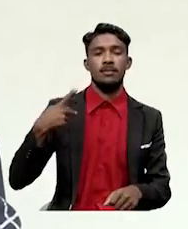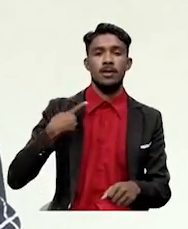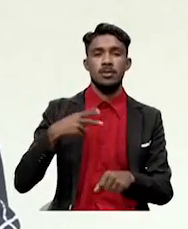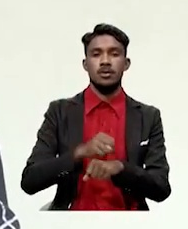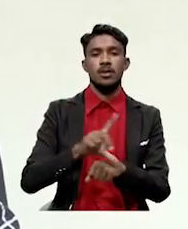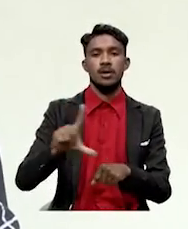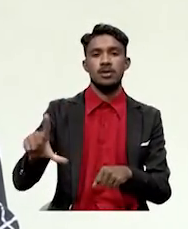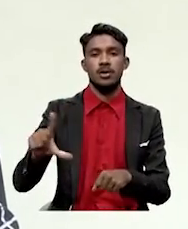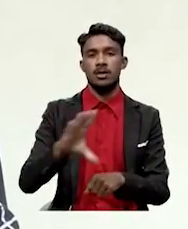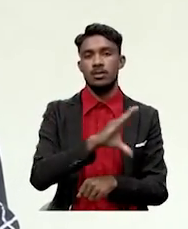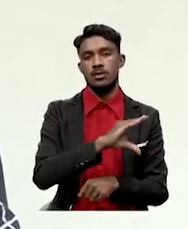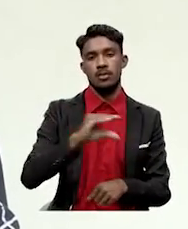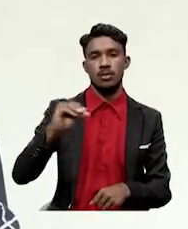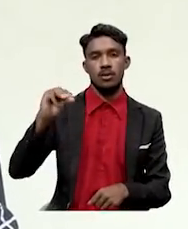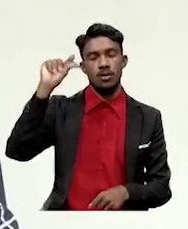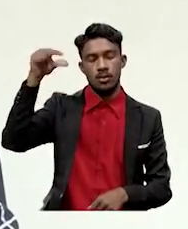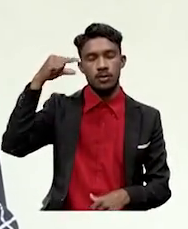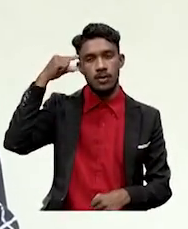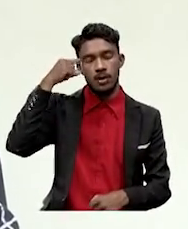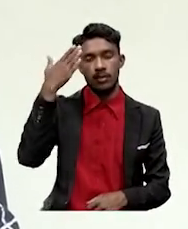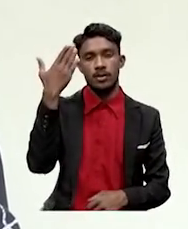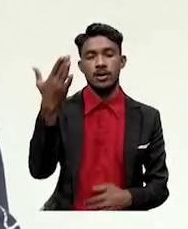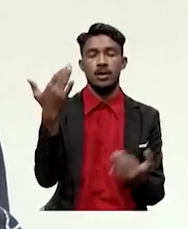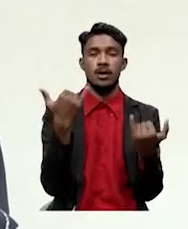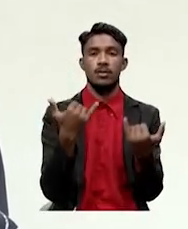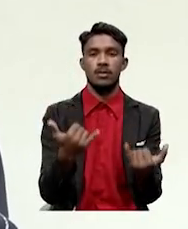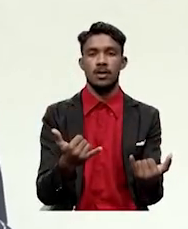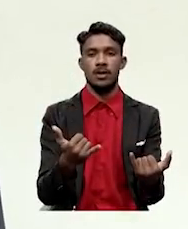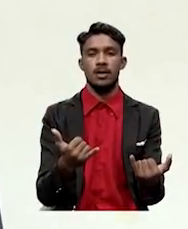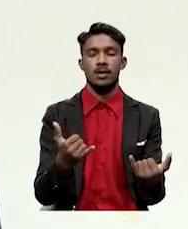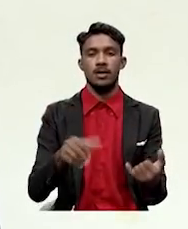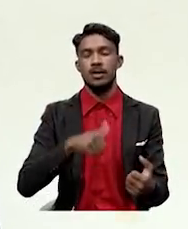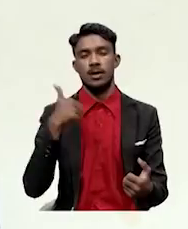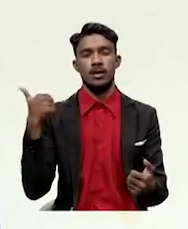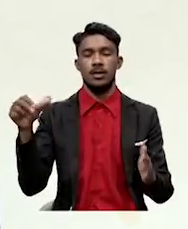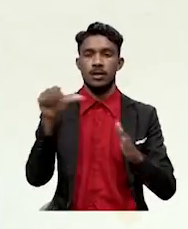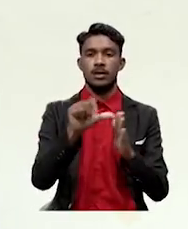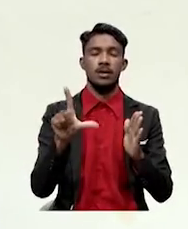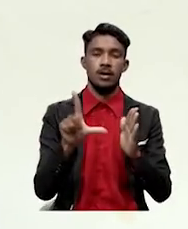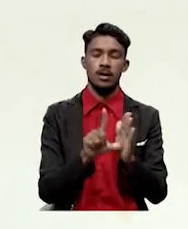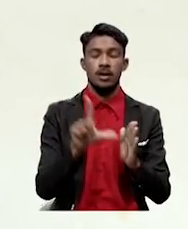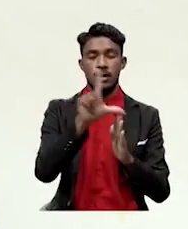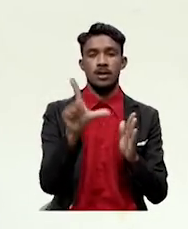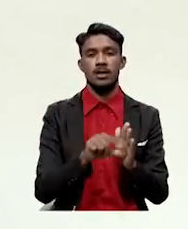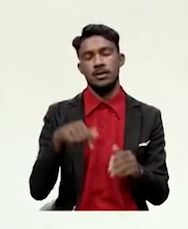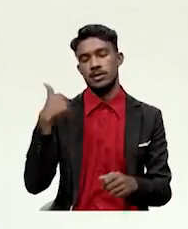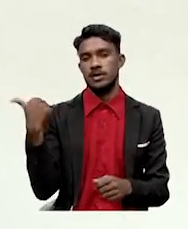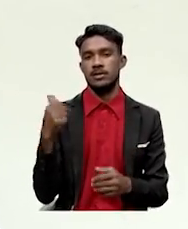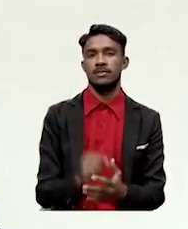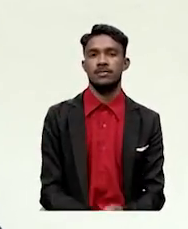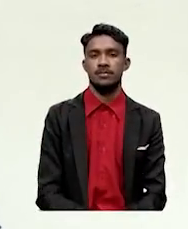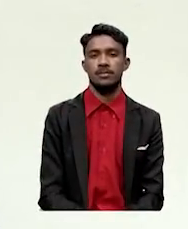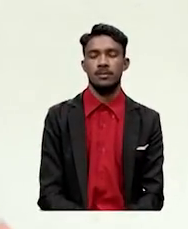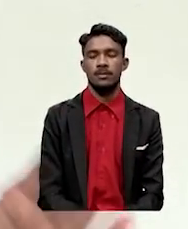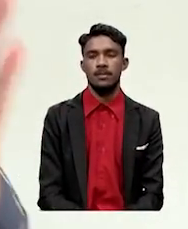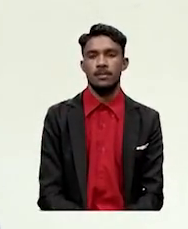no governo ini existência ida agora né é extraconstitucional. Ya.